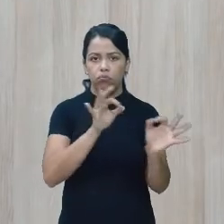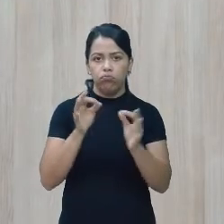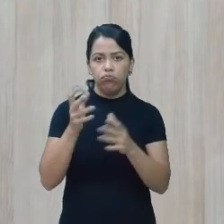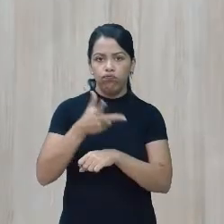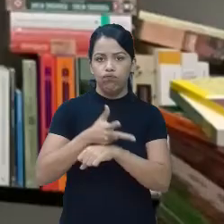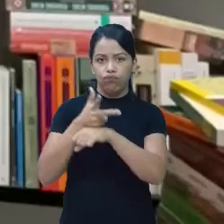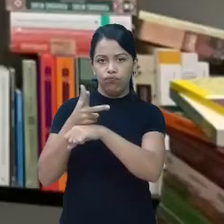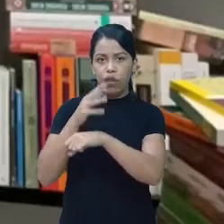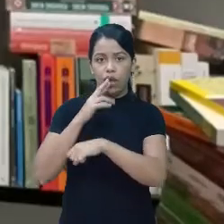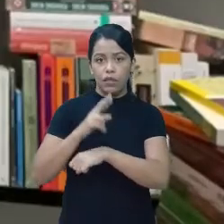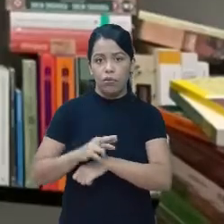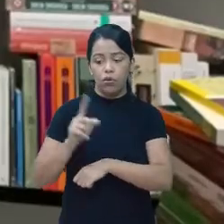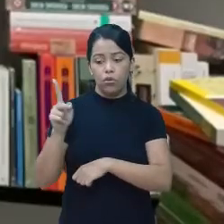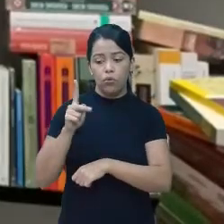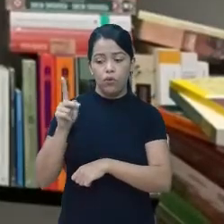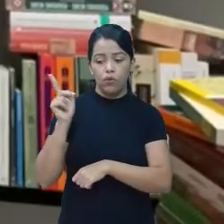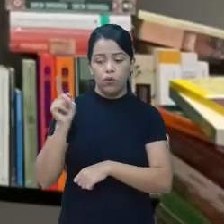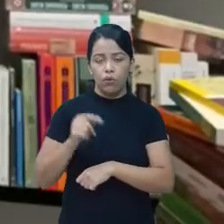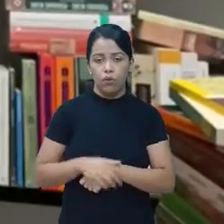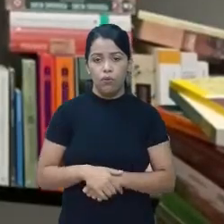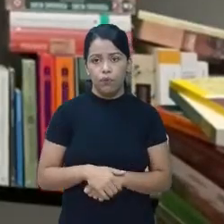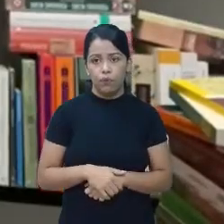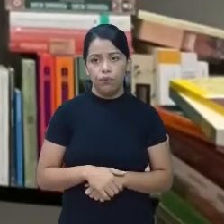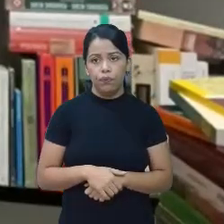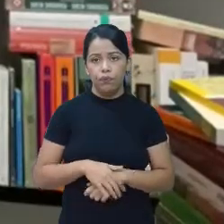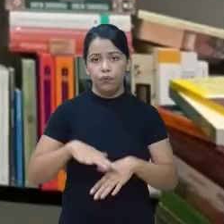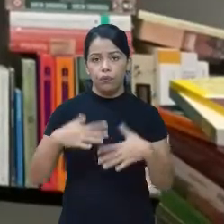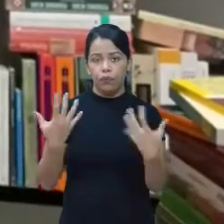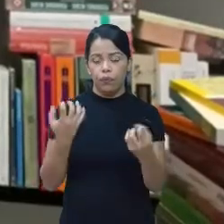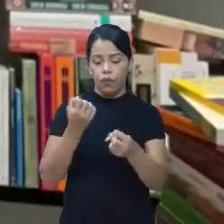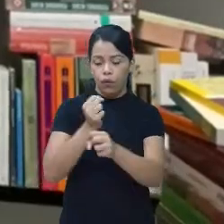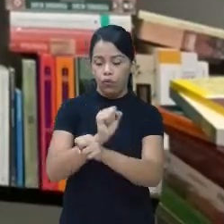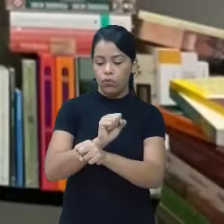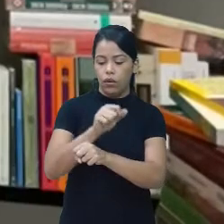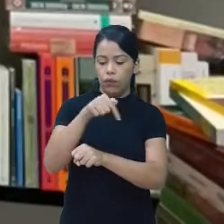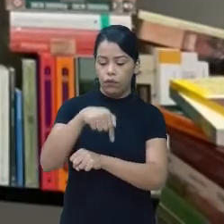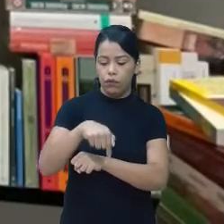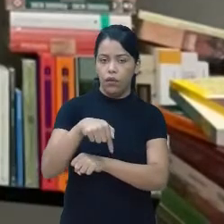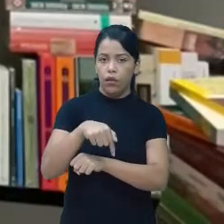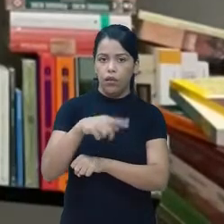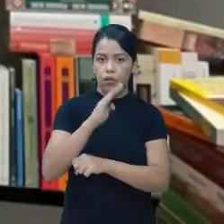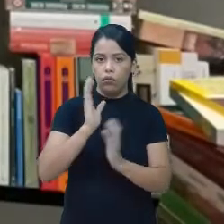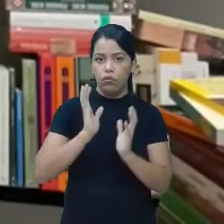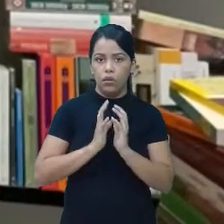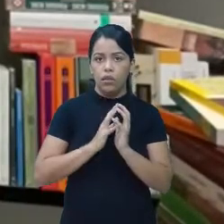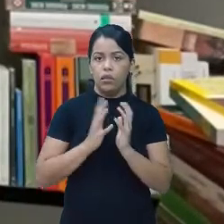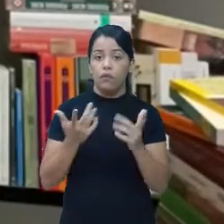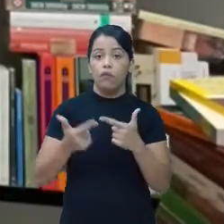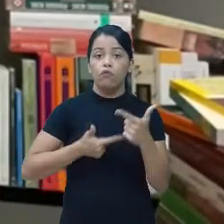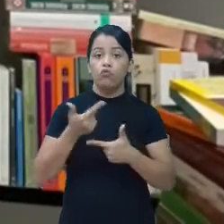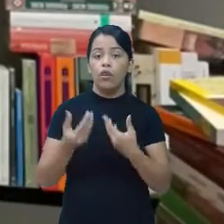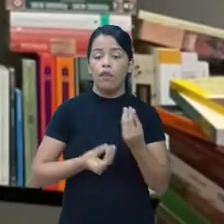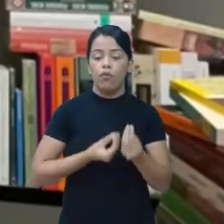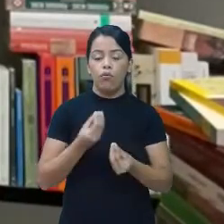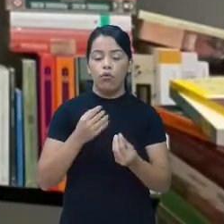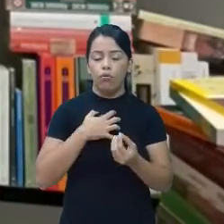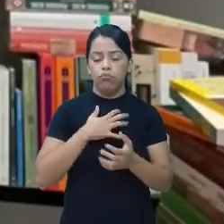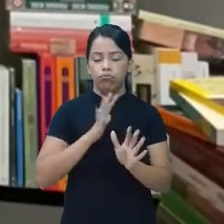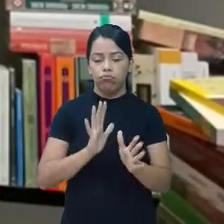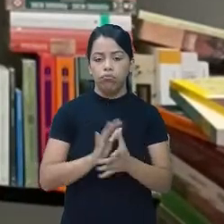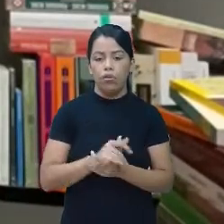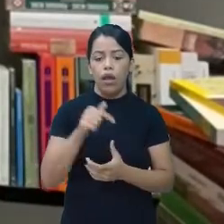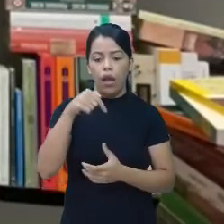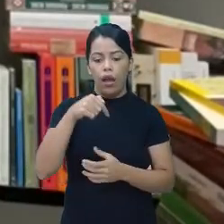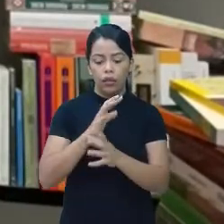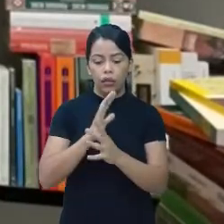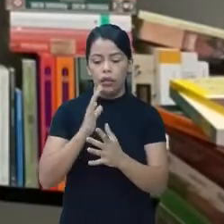Paulo. O tráfico para o Recife geralmente funcionava da seguinte forma. Aqui em